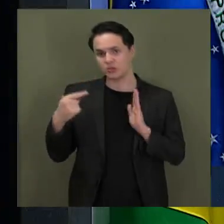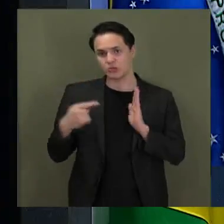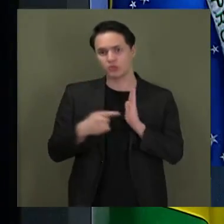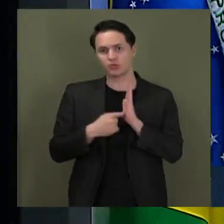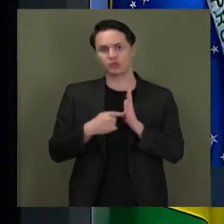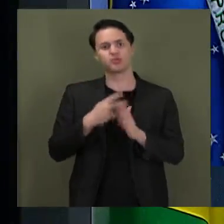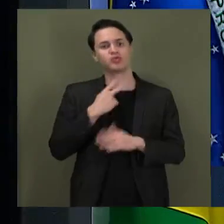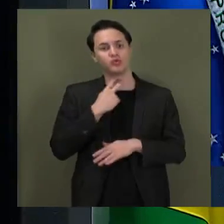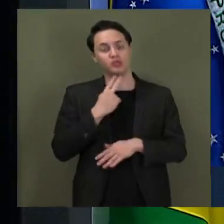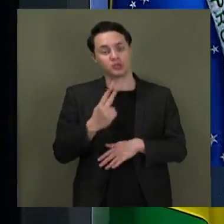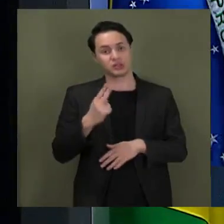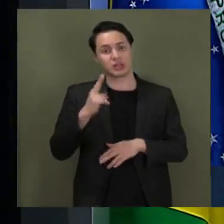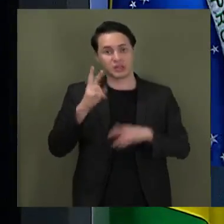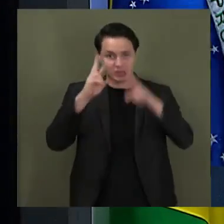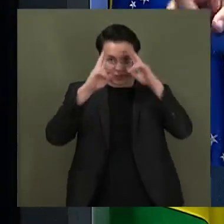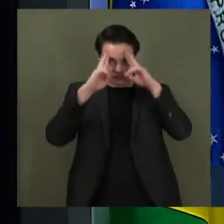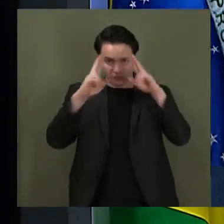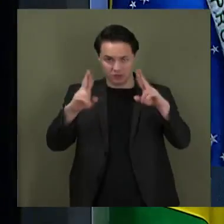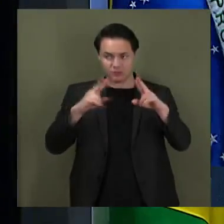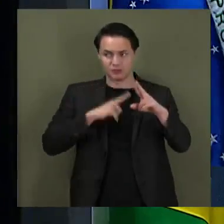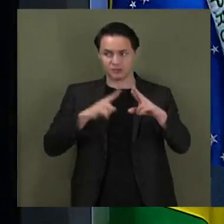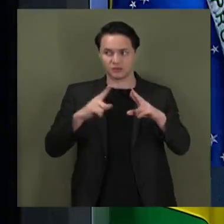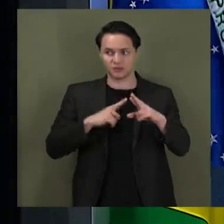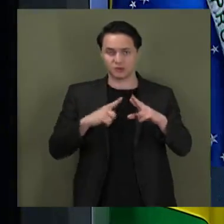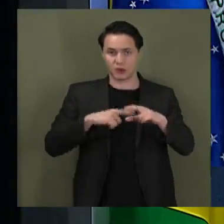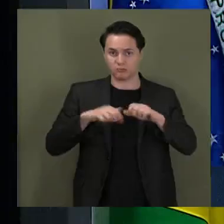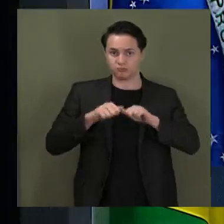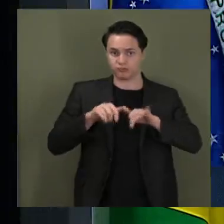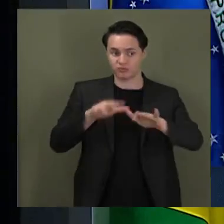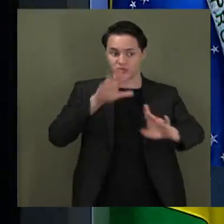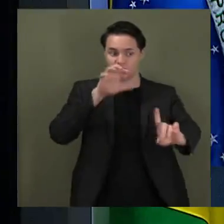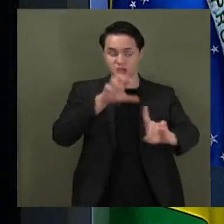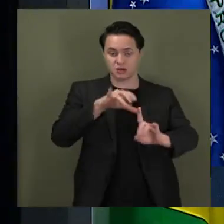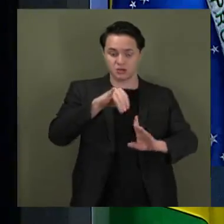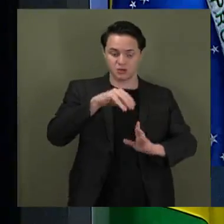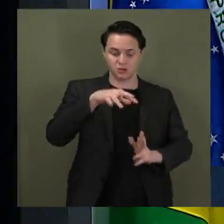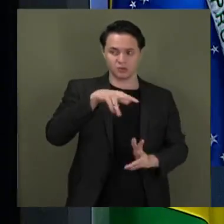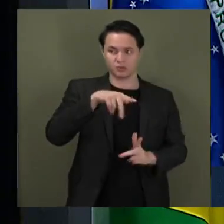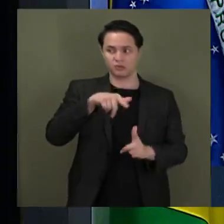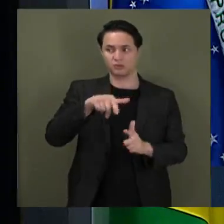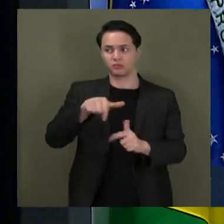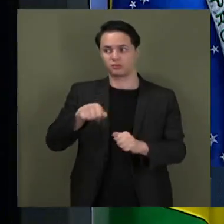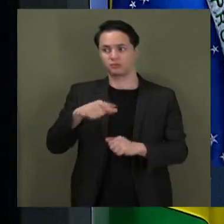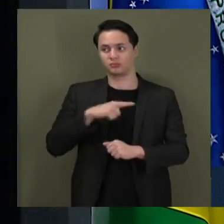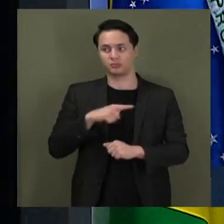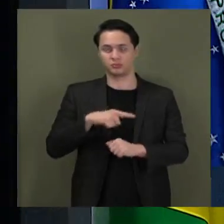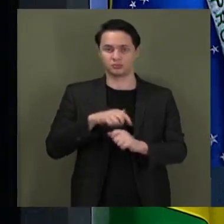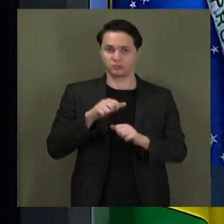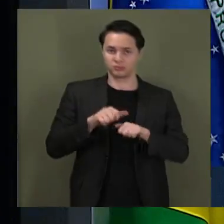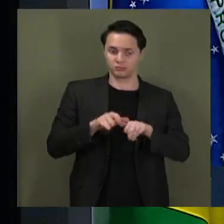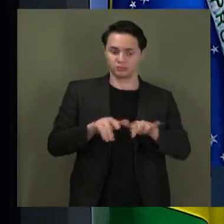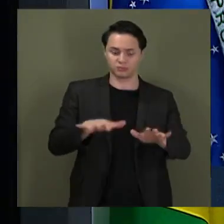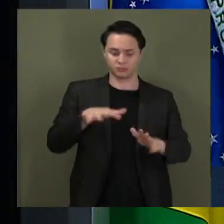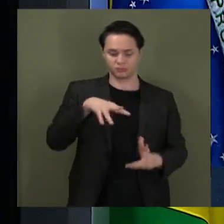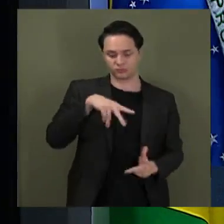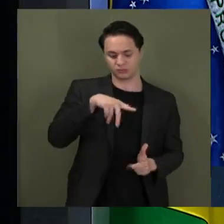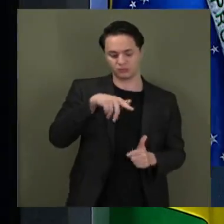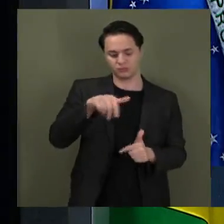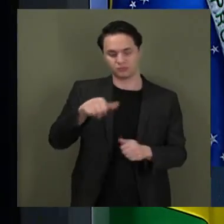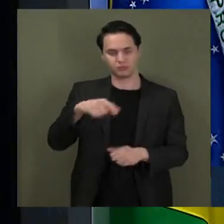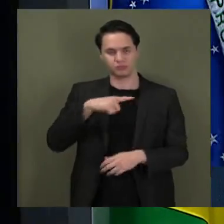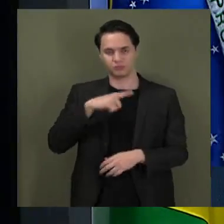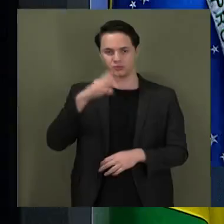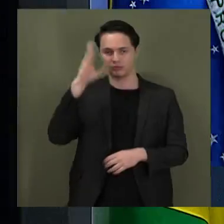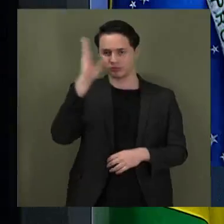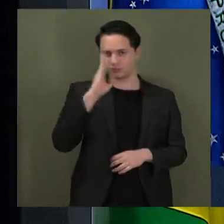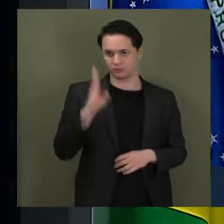vozes respeitadas, com repercussão internacional, transmitindo ao mundo a imagem de um Brasil como